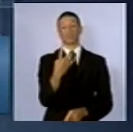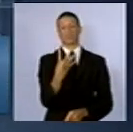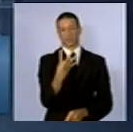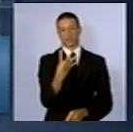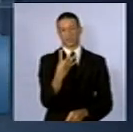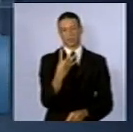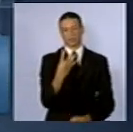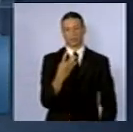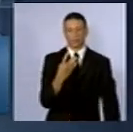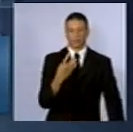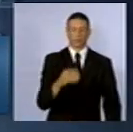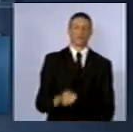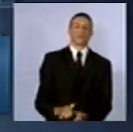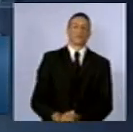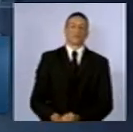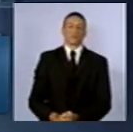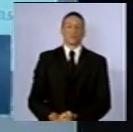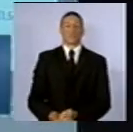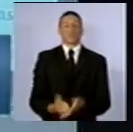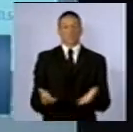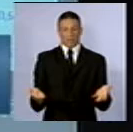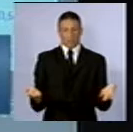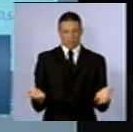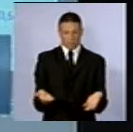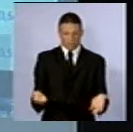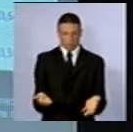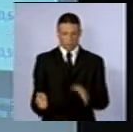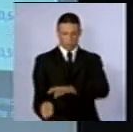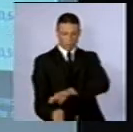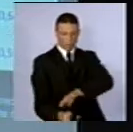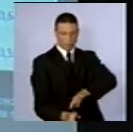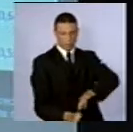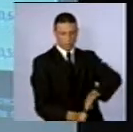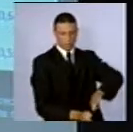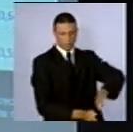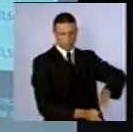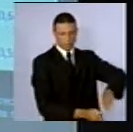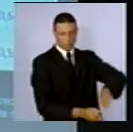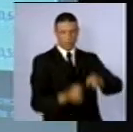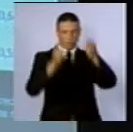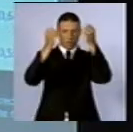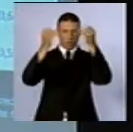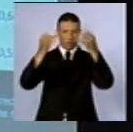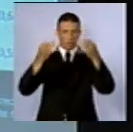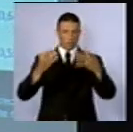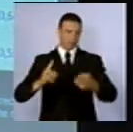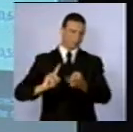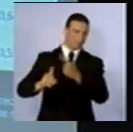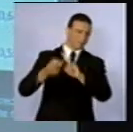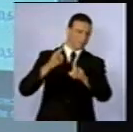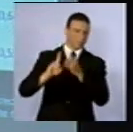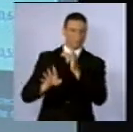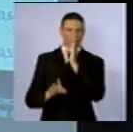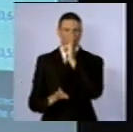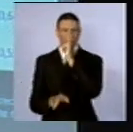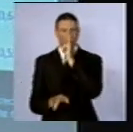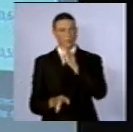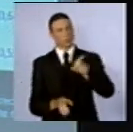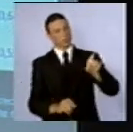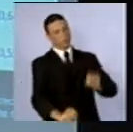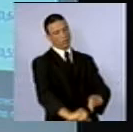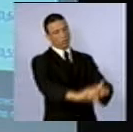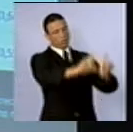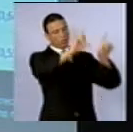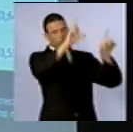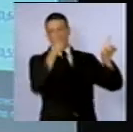horas bom aqui agora um pouco mais um fazer uma discussão eu como aqui não tenho como apontar lá na na